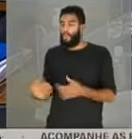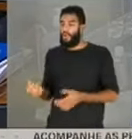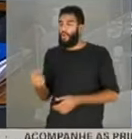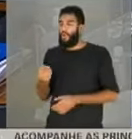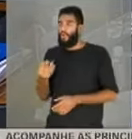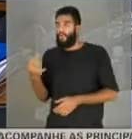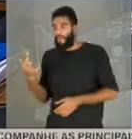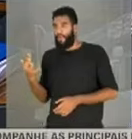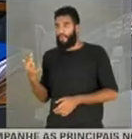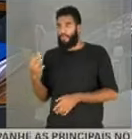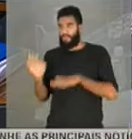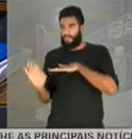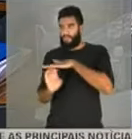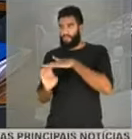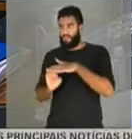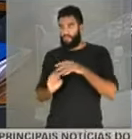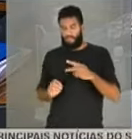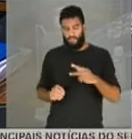para a Precisa,